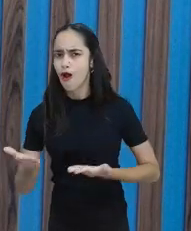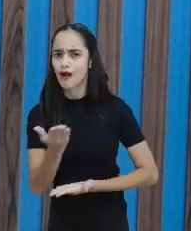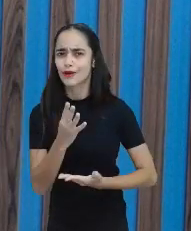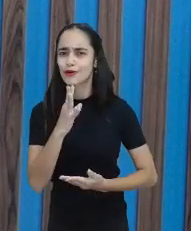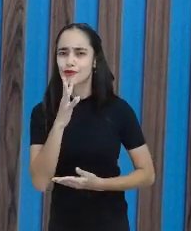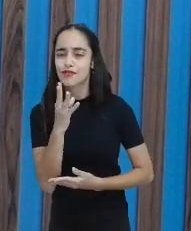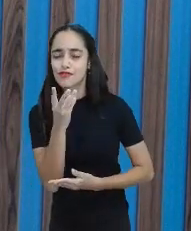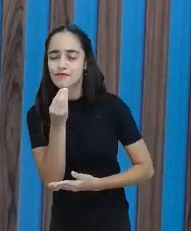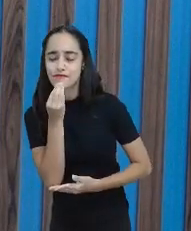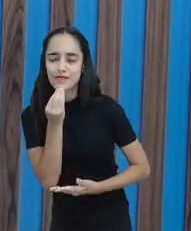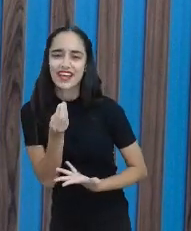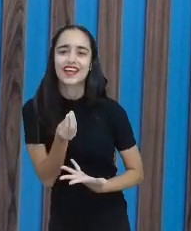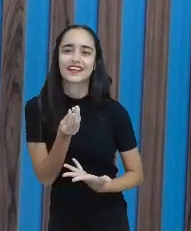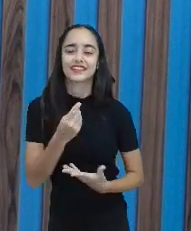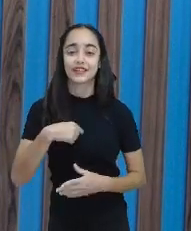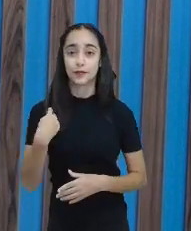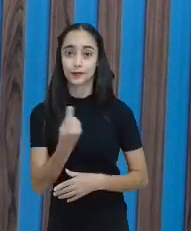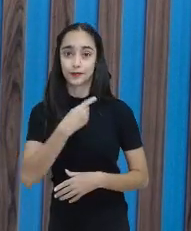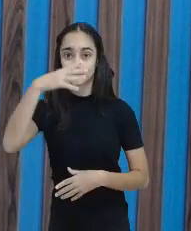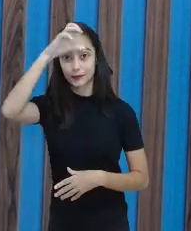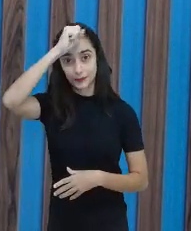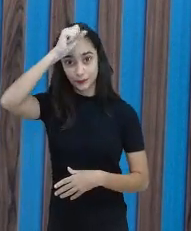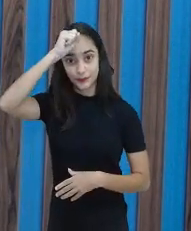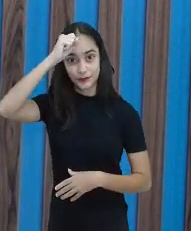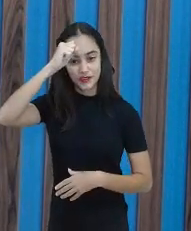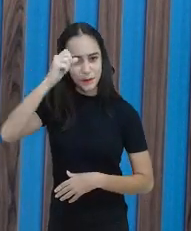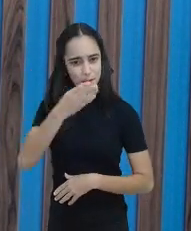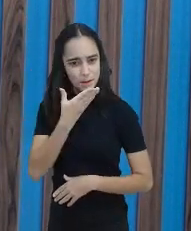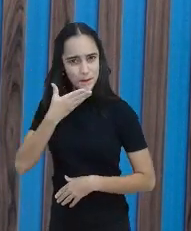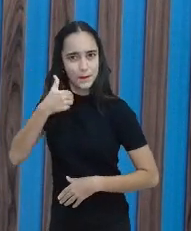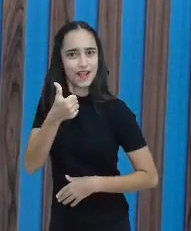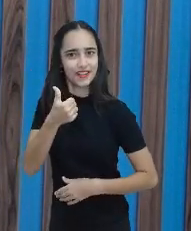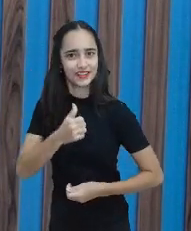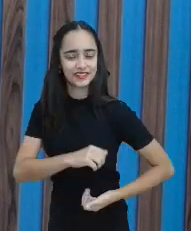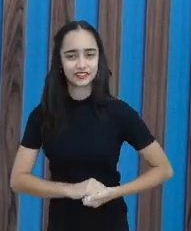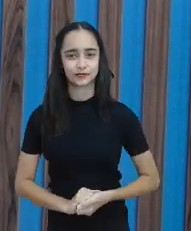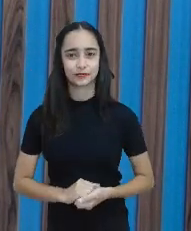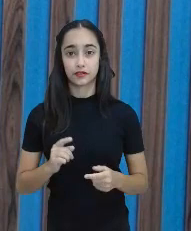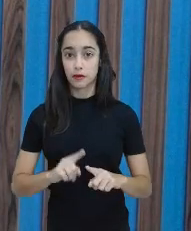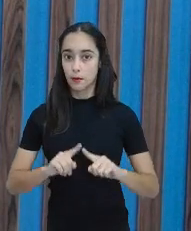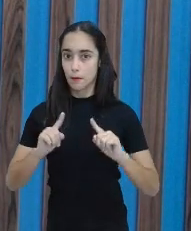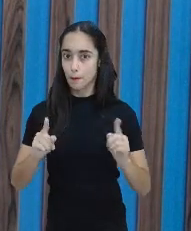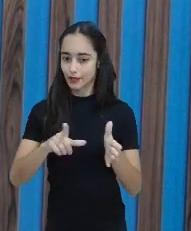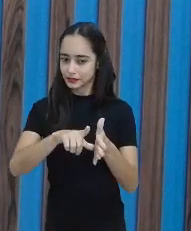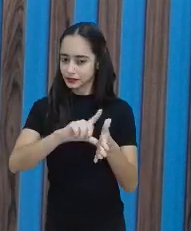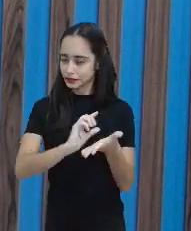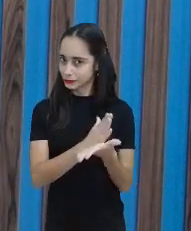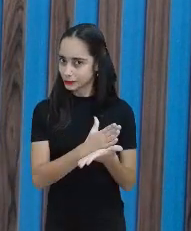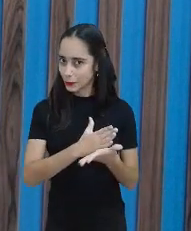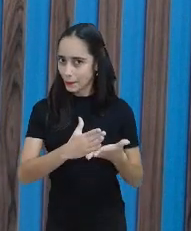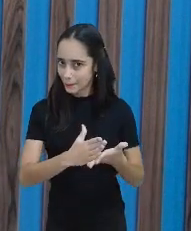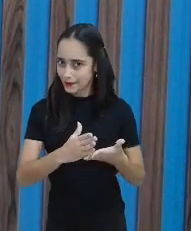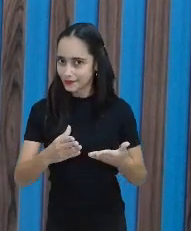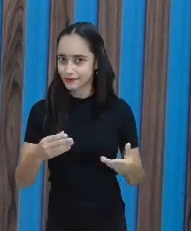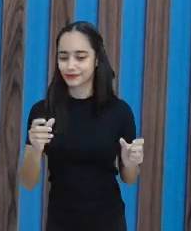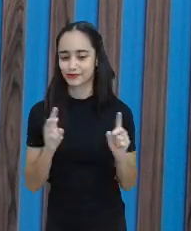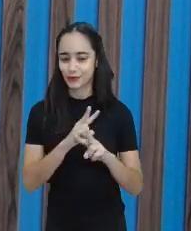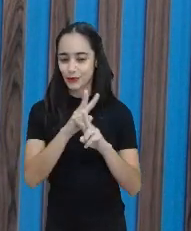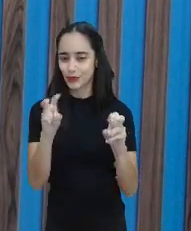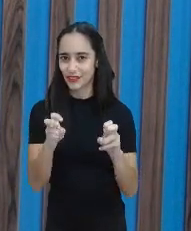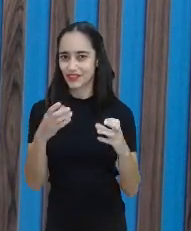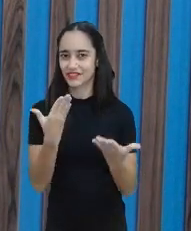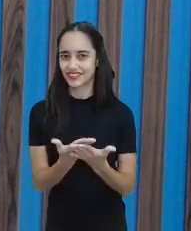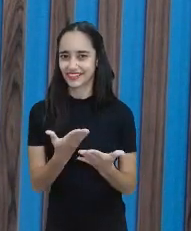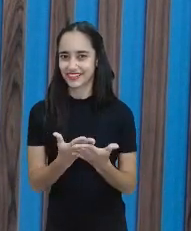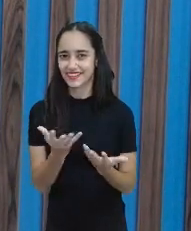conhecimentos, né? Deixar o nosso aprendizado mais potente, certo? Mas antes da gente começar, né, com o tema da nossa aula, eu